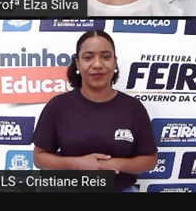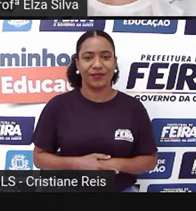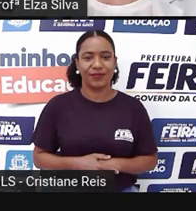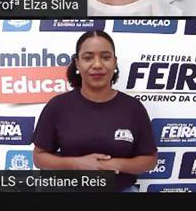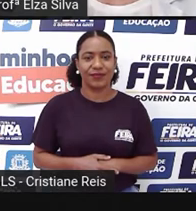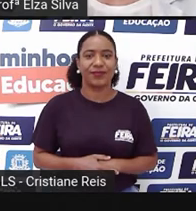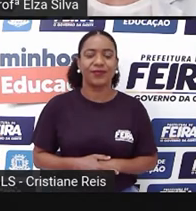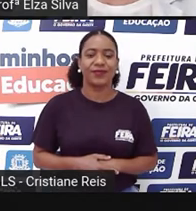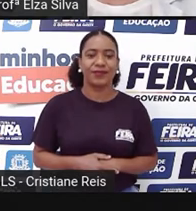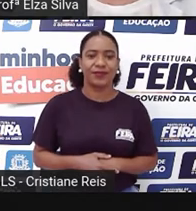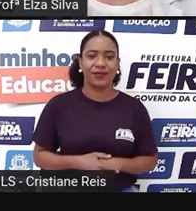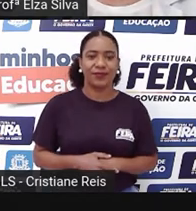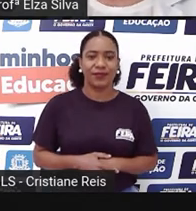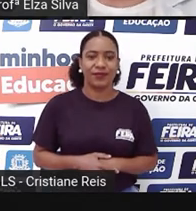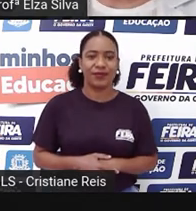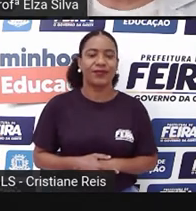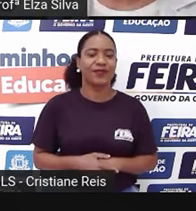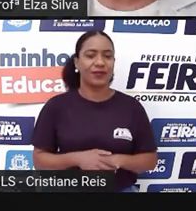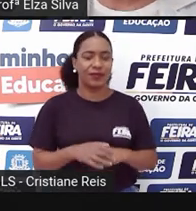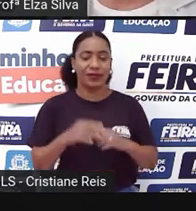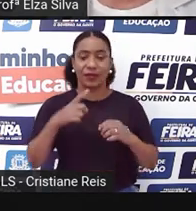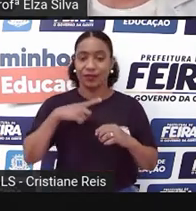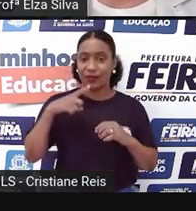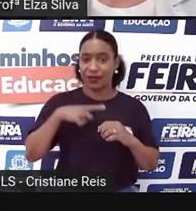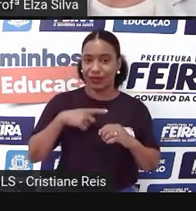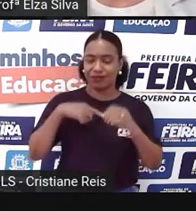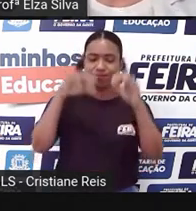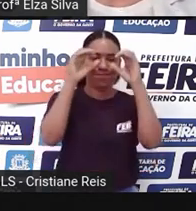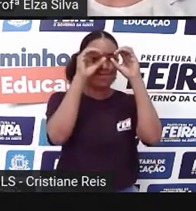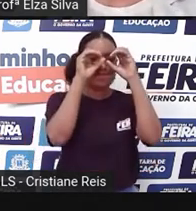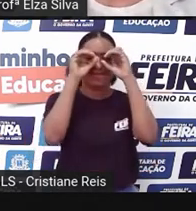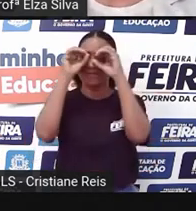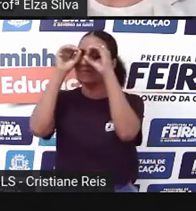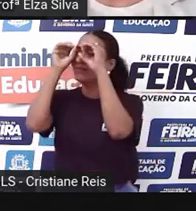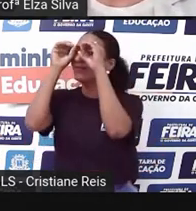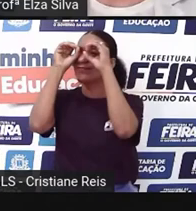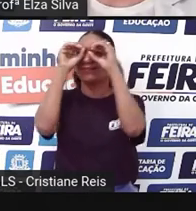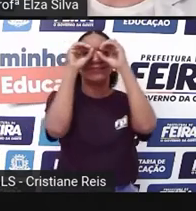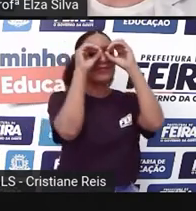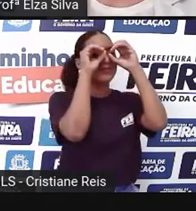bird watching, seria observar os pássaros,